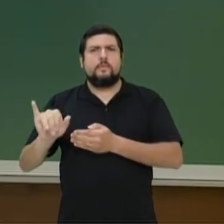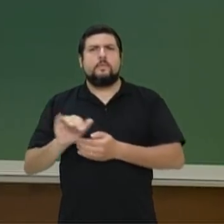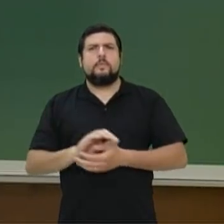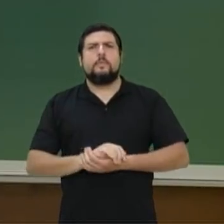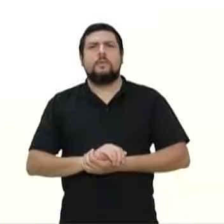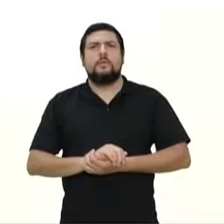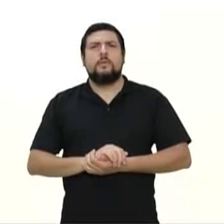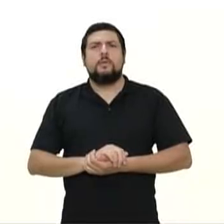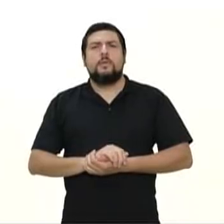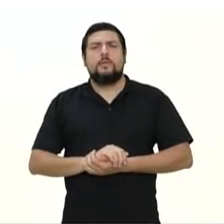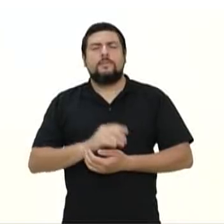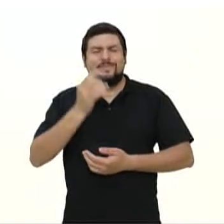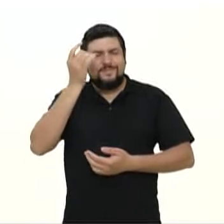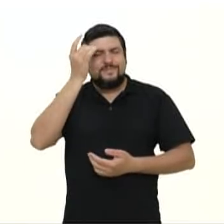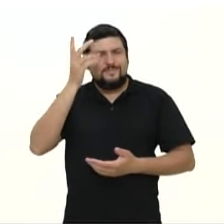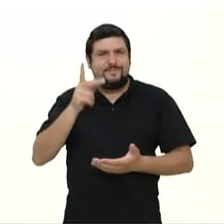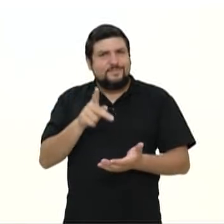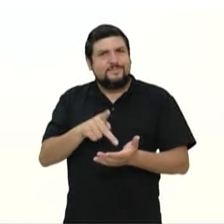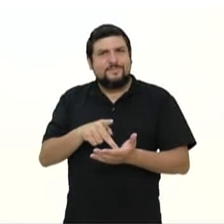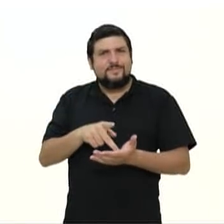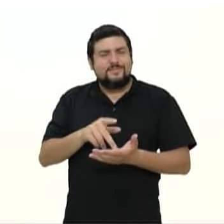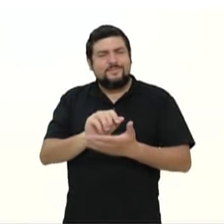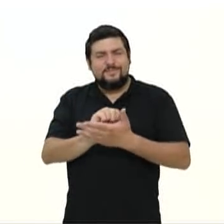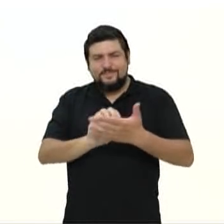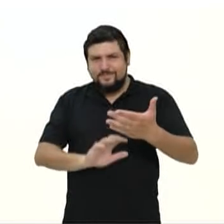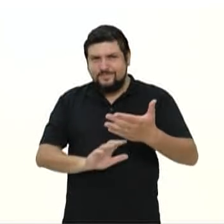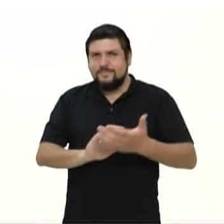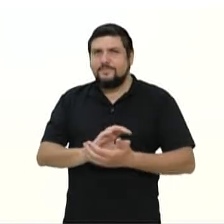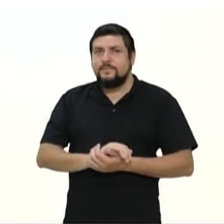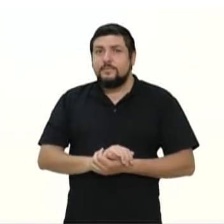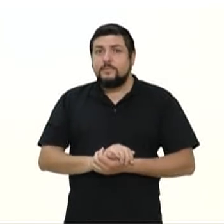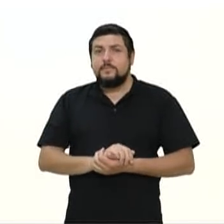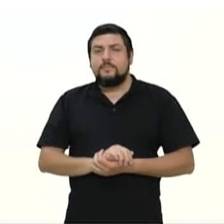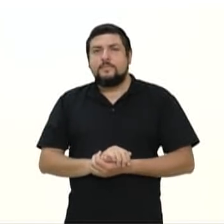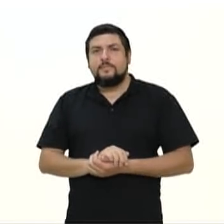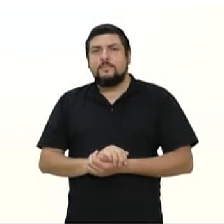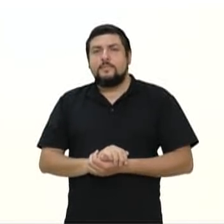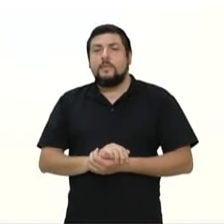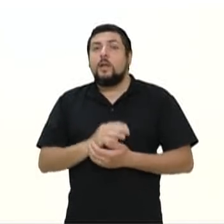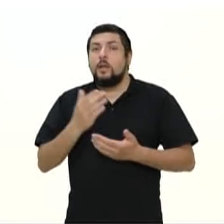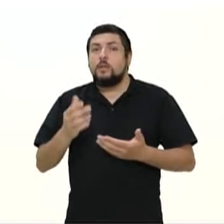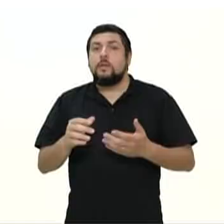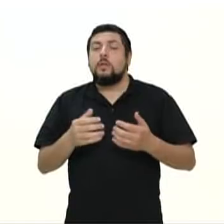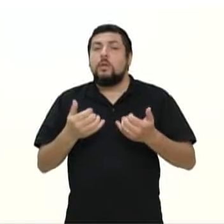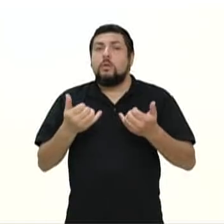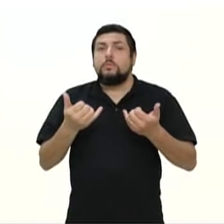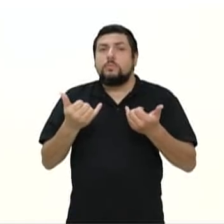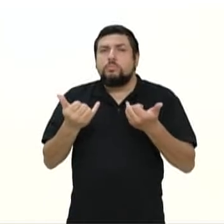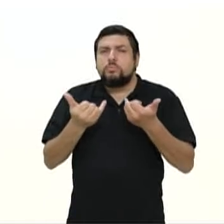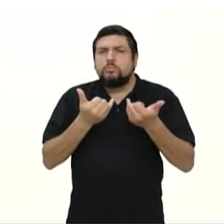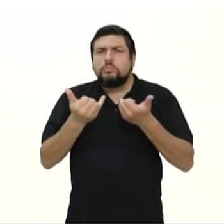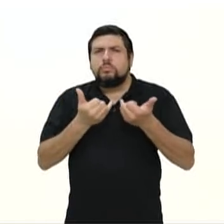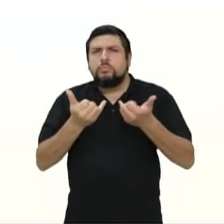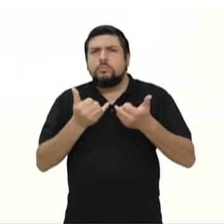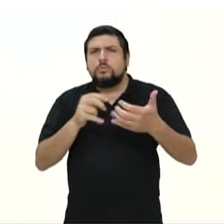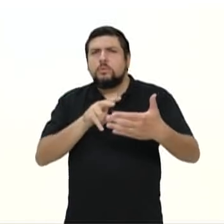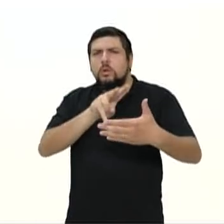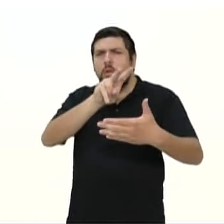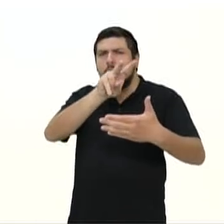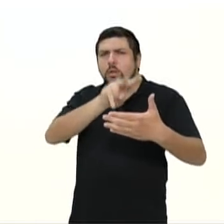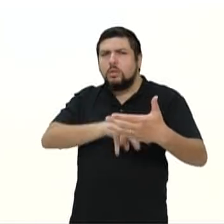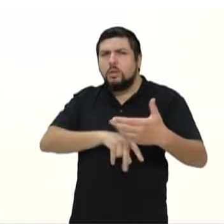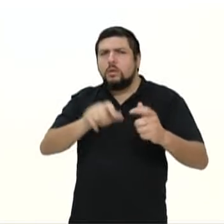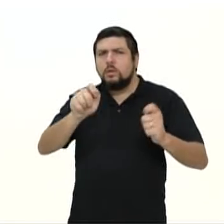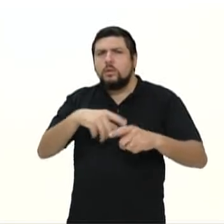pessoal? Estava fácil, não estava essa atividade, né? Está bem explícito aqui, está bem direto o que